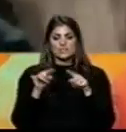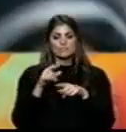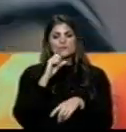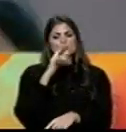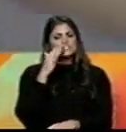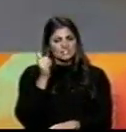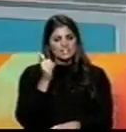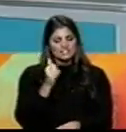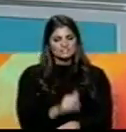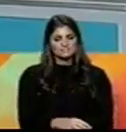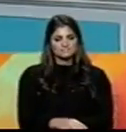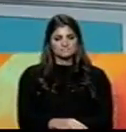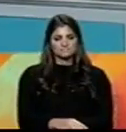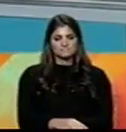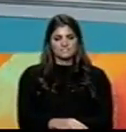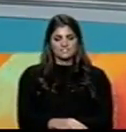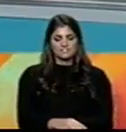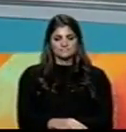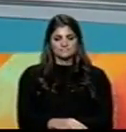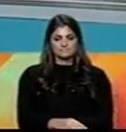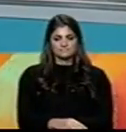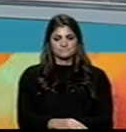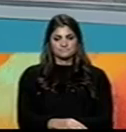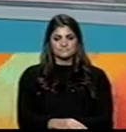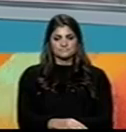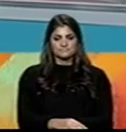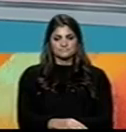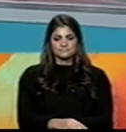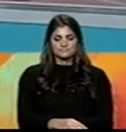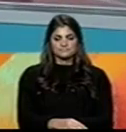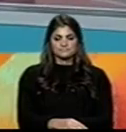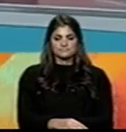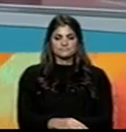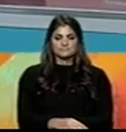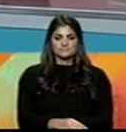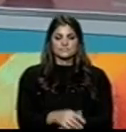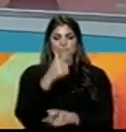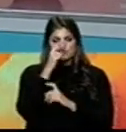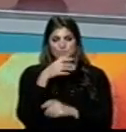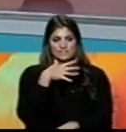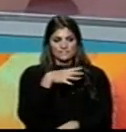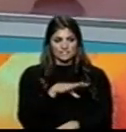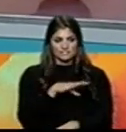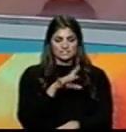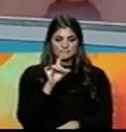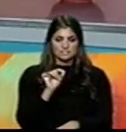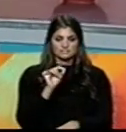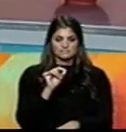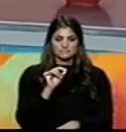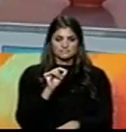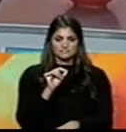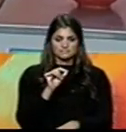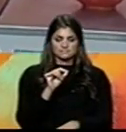podes. Vamos lá. Posso tentar fazer aqui um coraçãozinho? Quem posso quiser tentar, ser... Pode quem não quiser parecer.